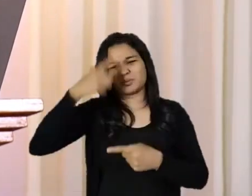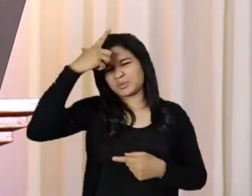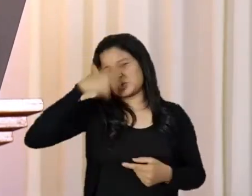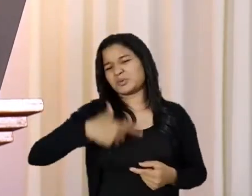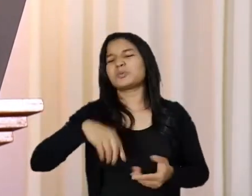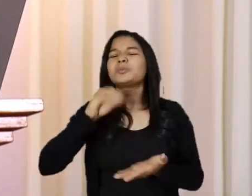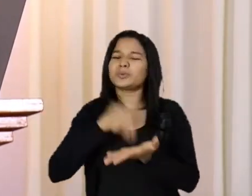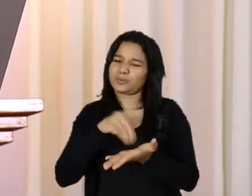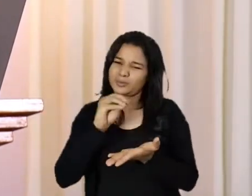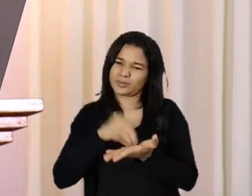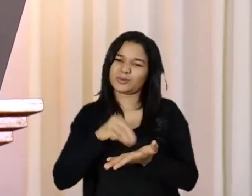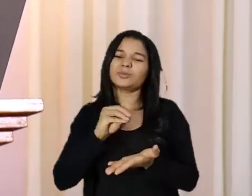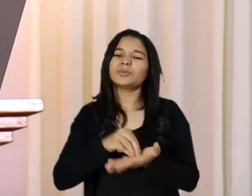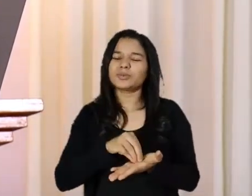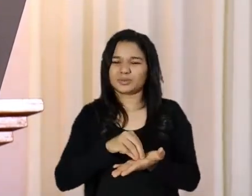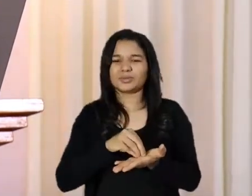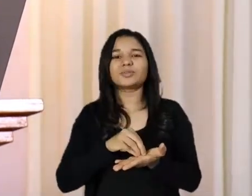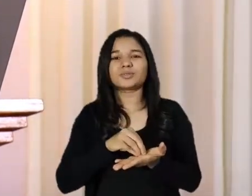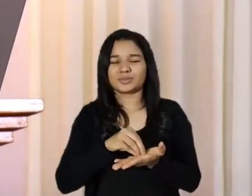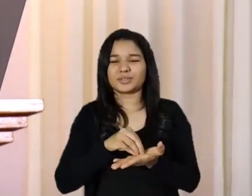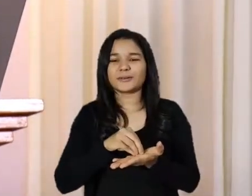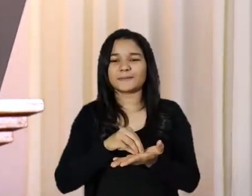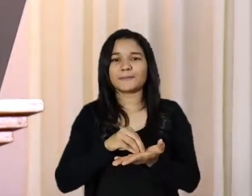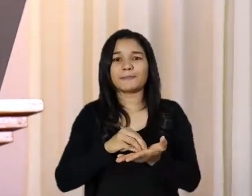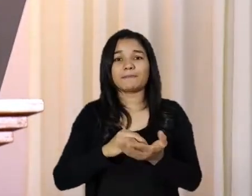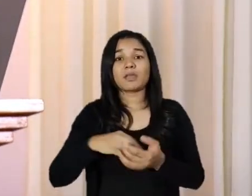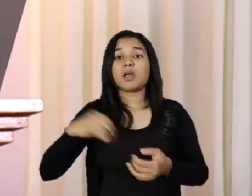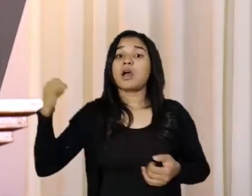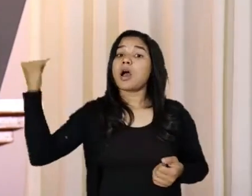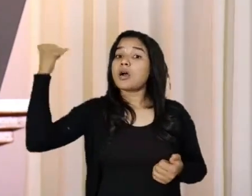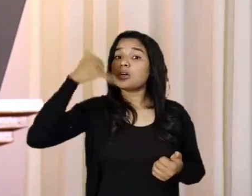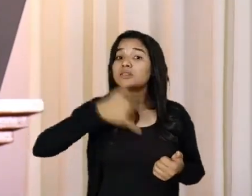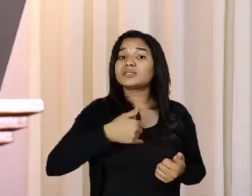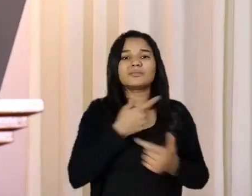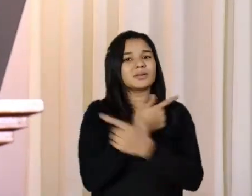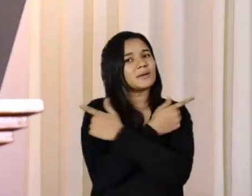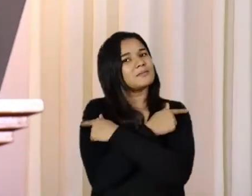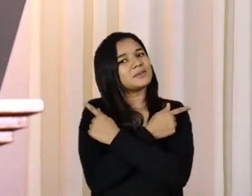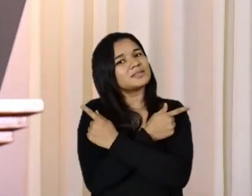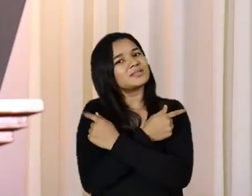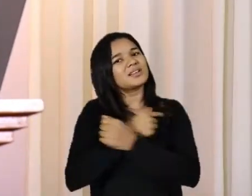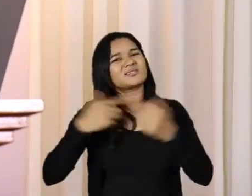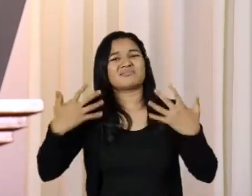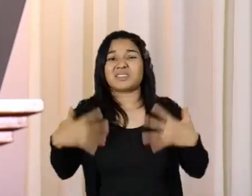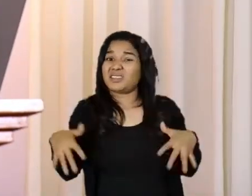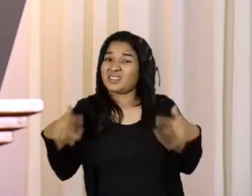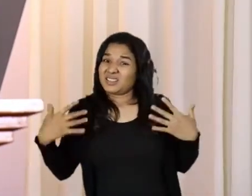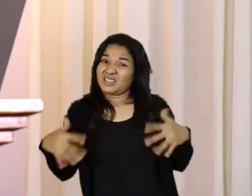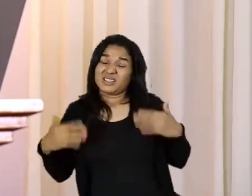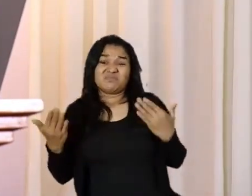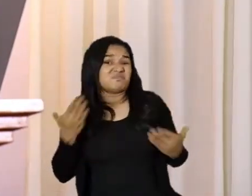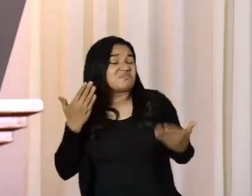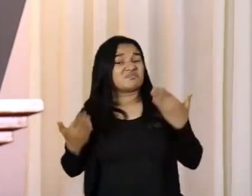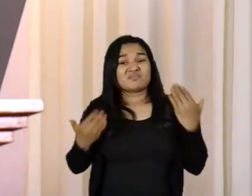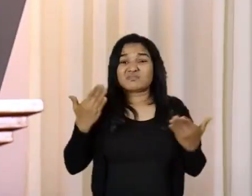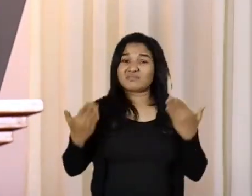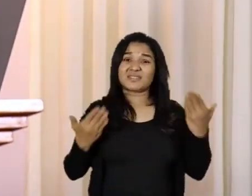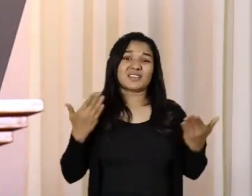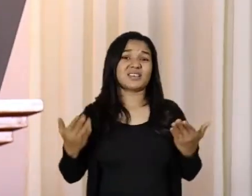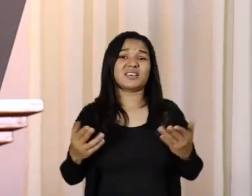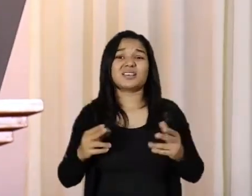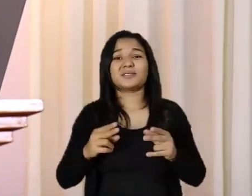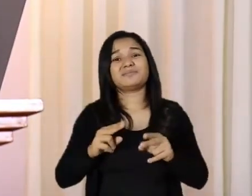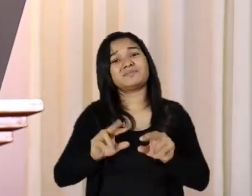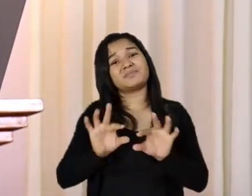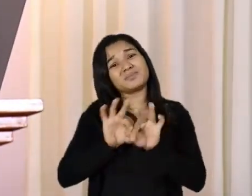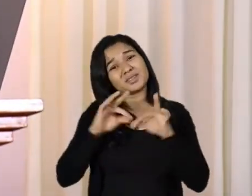Ao receber a mensagem de Deus de forma leviana, ele fez com que sua família perecesse. Diferente de Noé, que ao